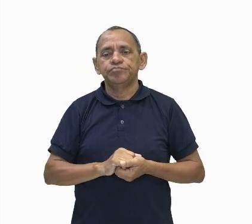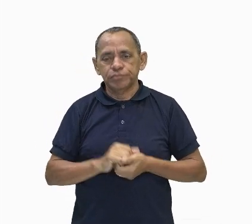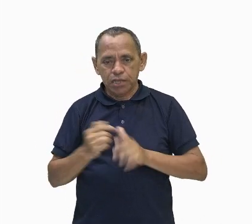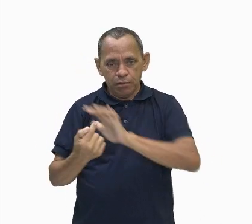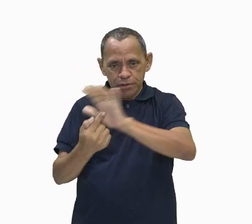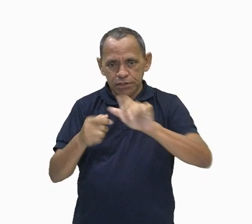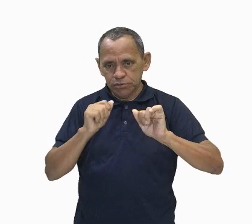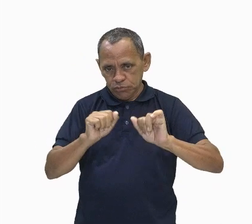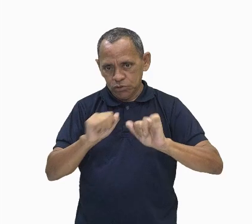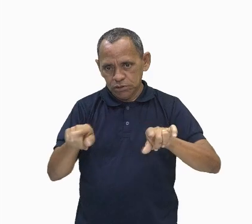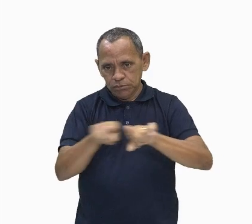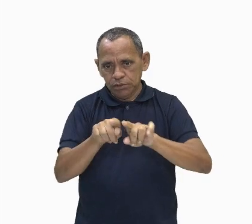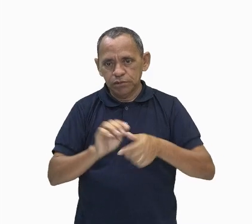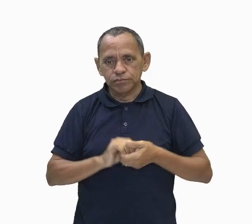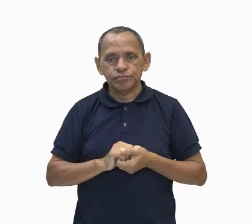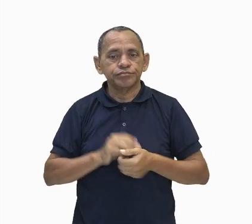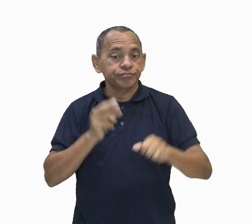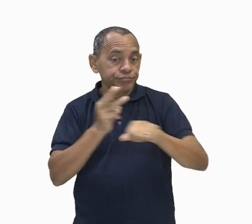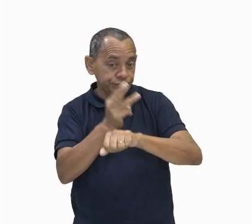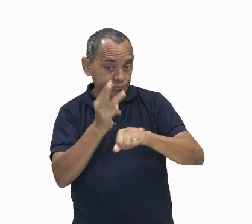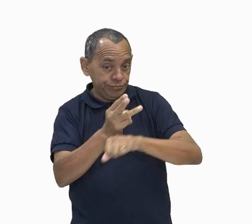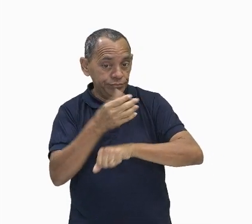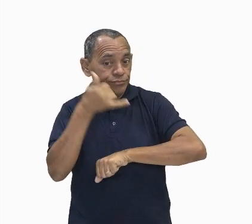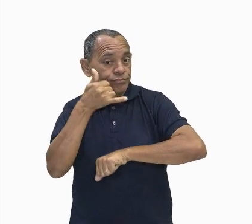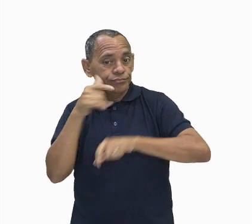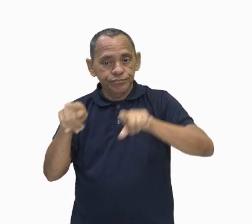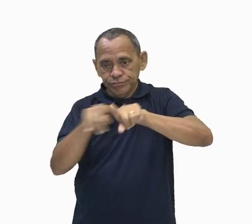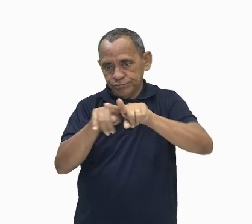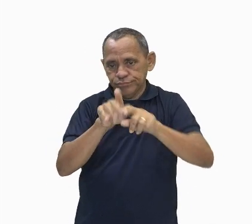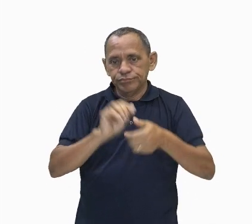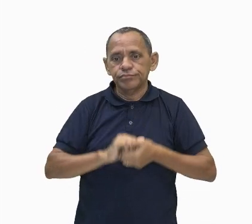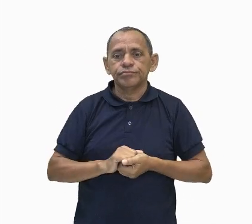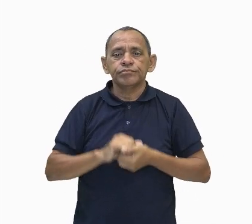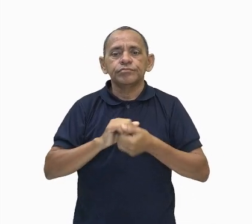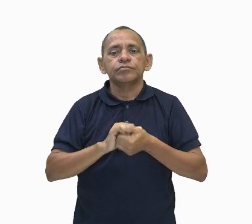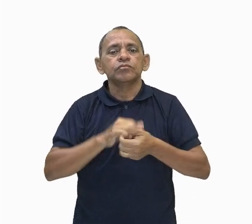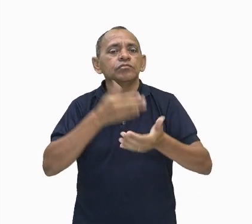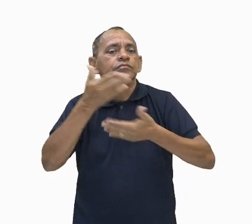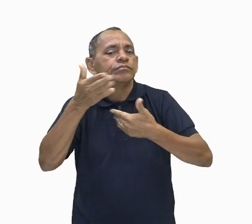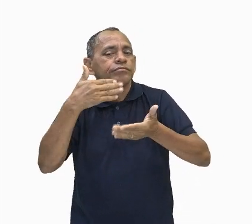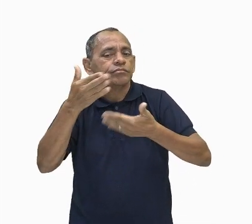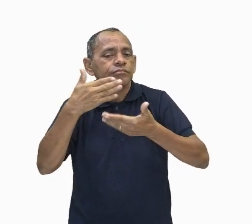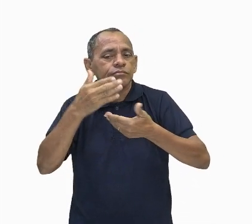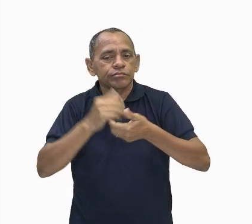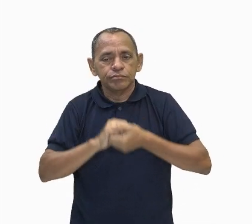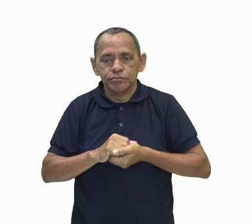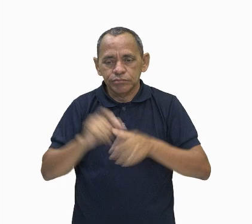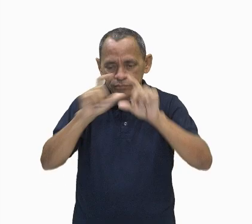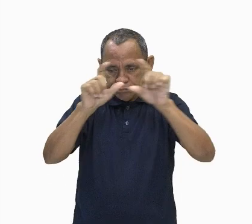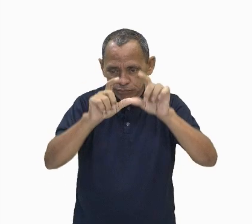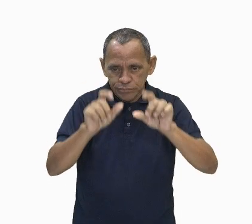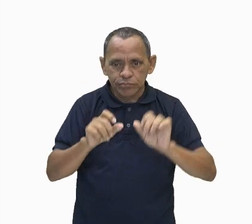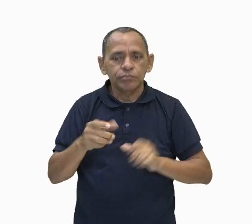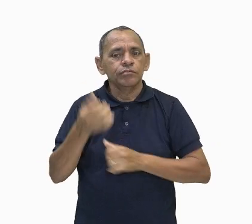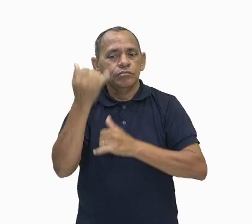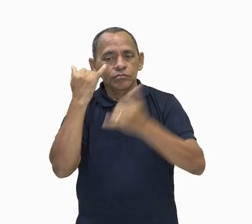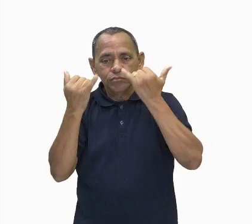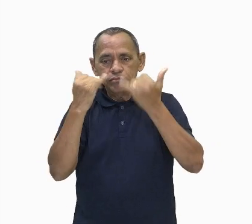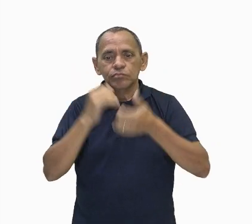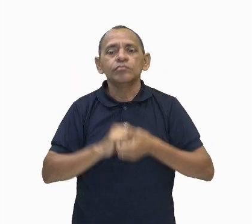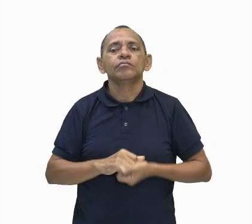certo? Mensagens no celular e conversas com outras pessoas, aquilo que você diz e aquilo que você deixa de dizer, isso também é muito importante nas